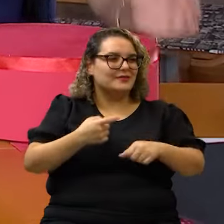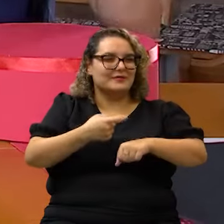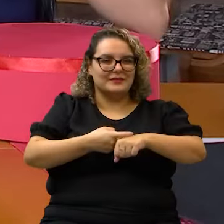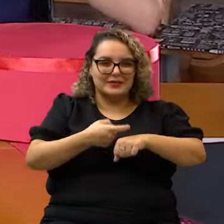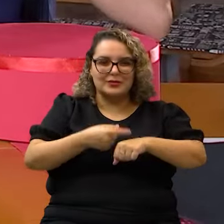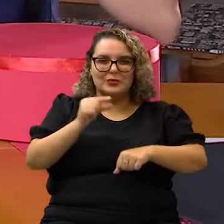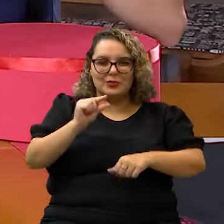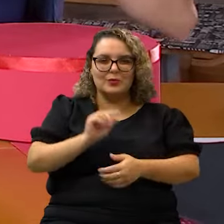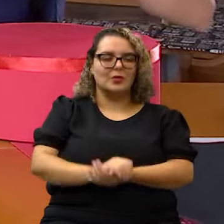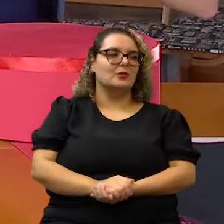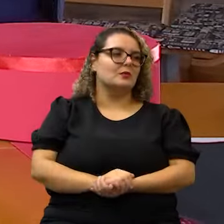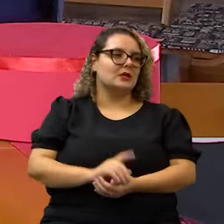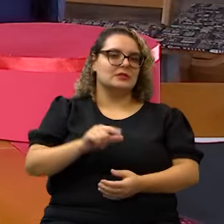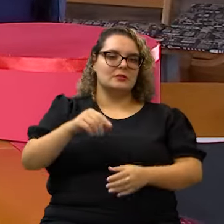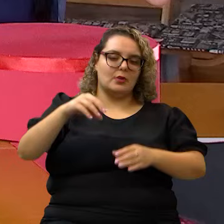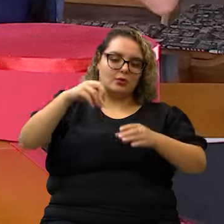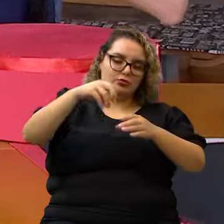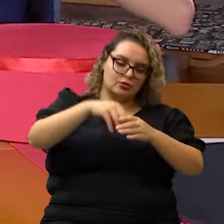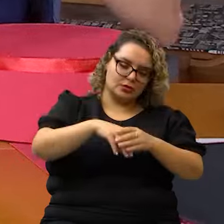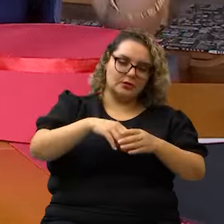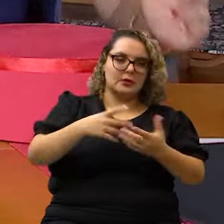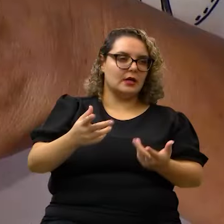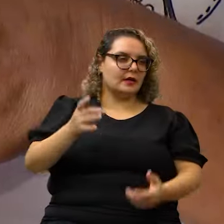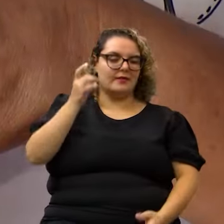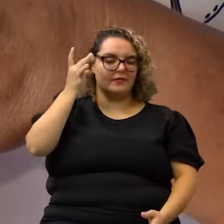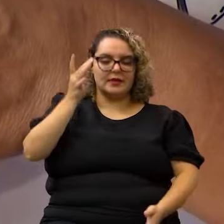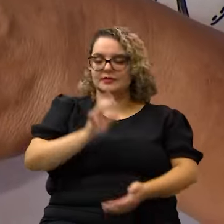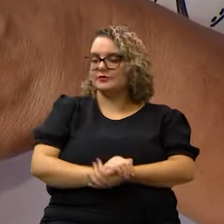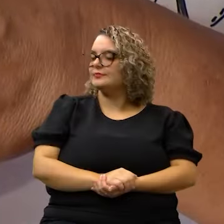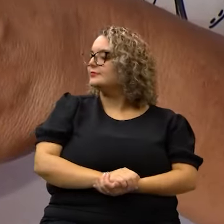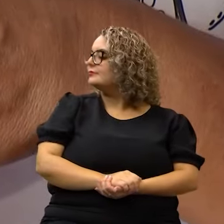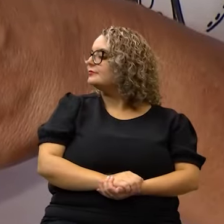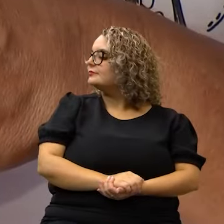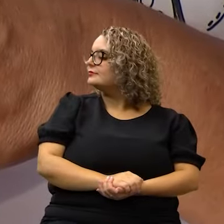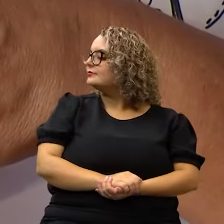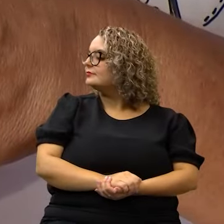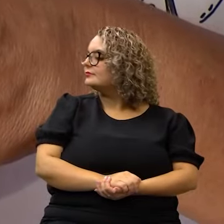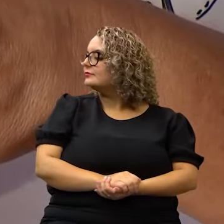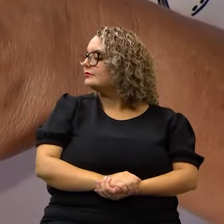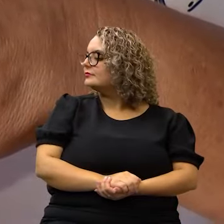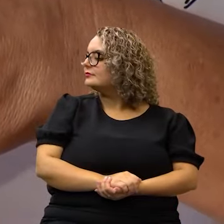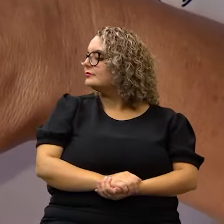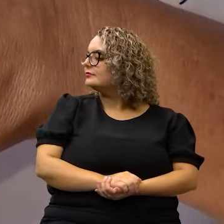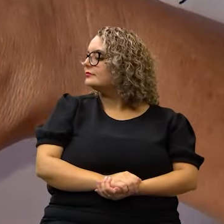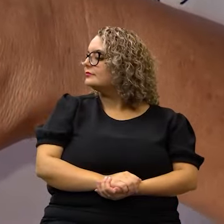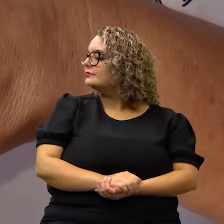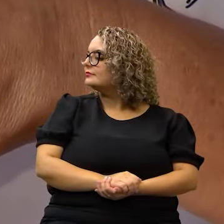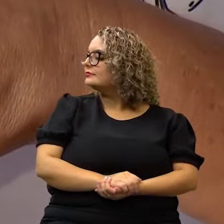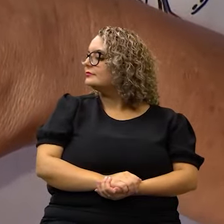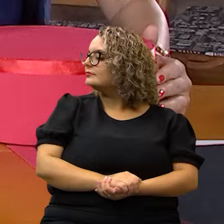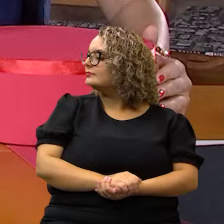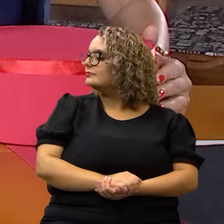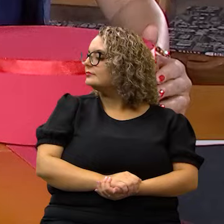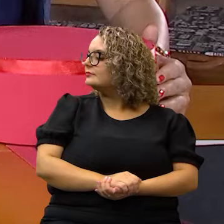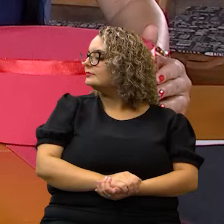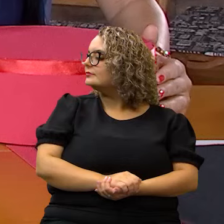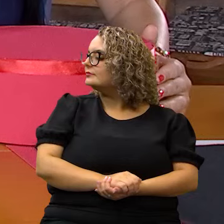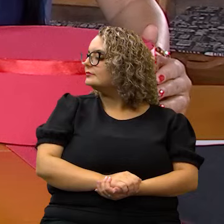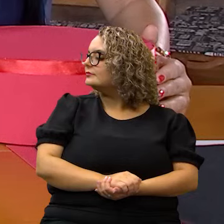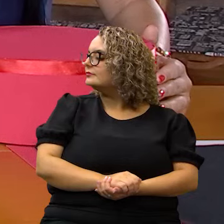pegando resistência, mas depois que ela desce, aí é moleza. Você vem com ela aqui, ó.